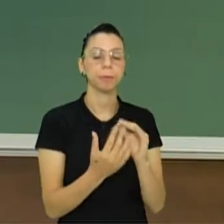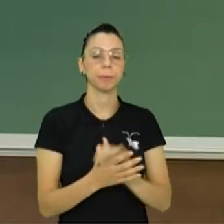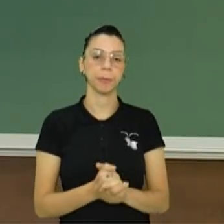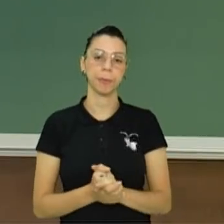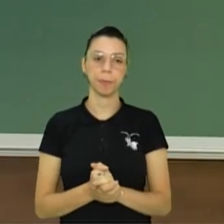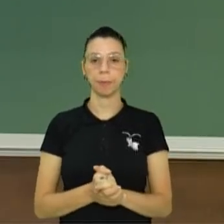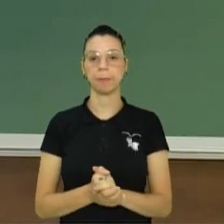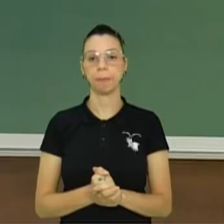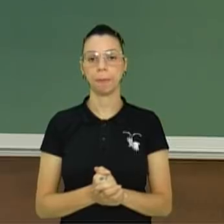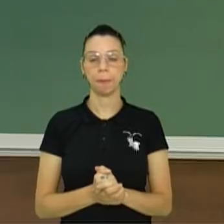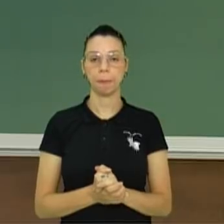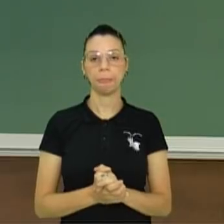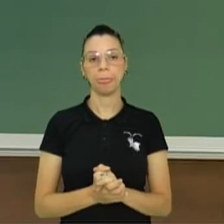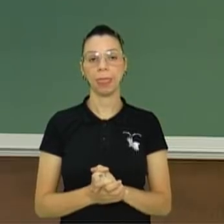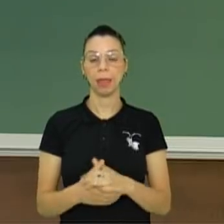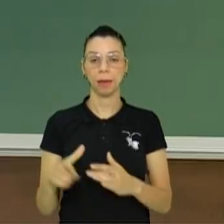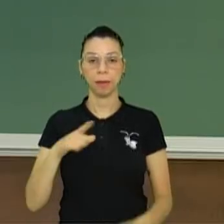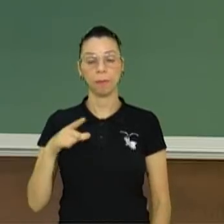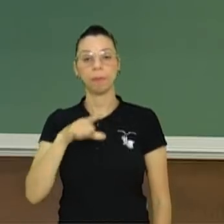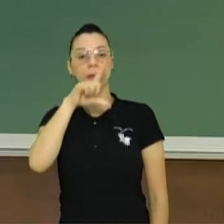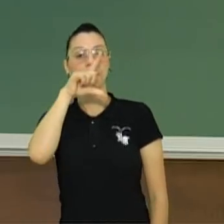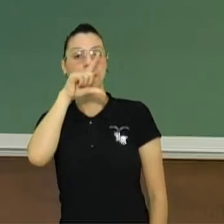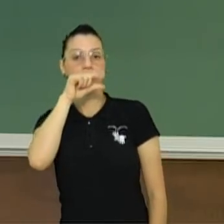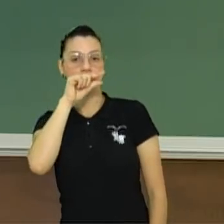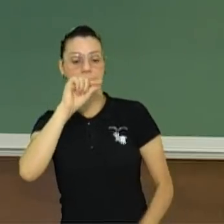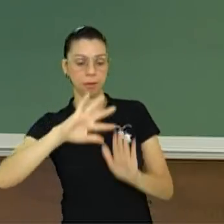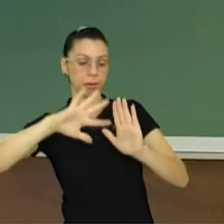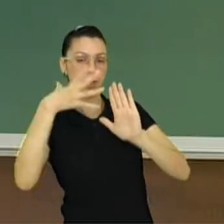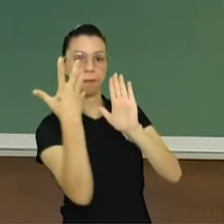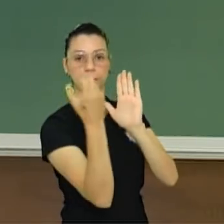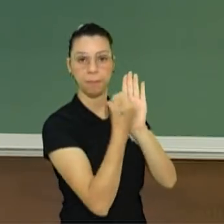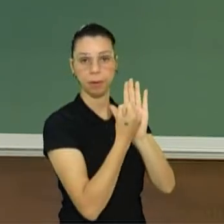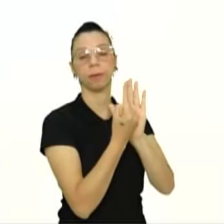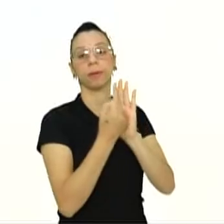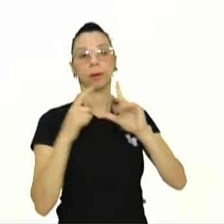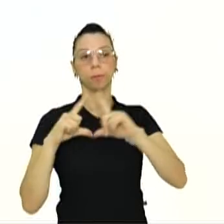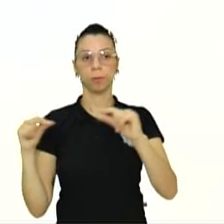uma ave, que é o símbolo do Japão, que é o tsuru.